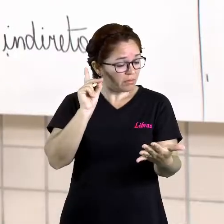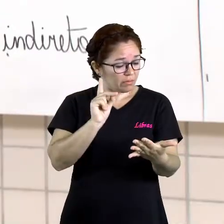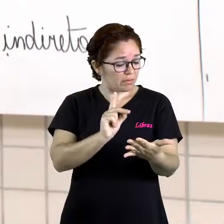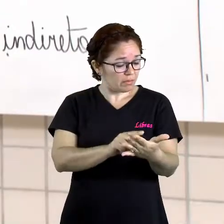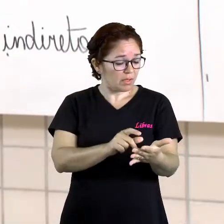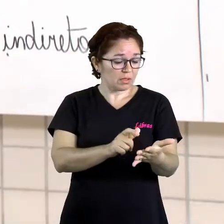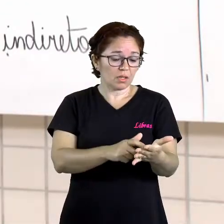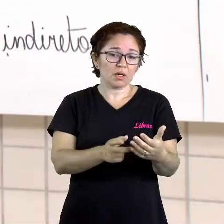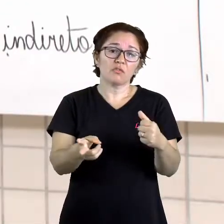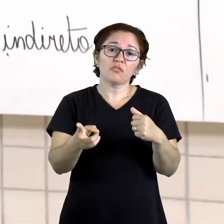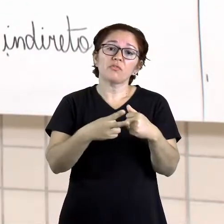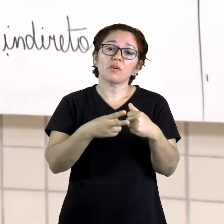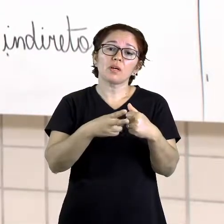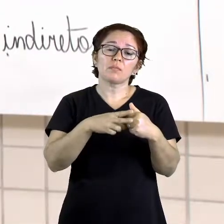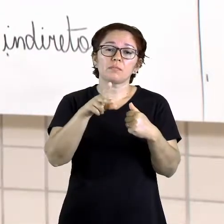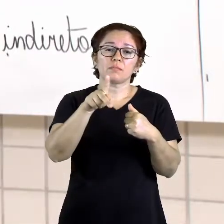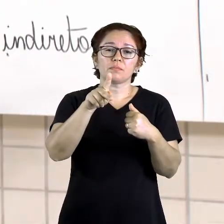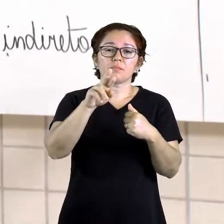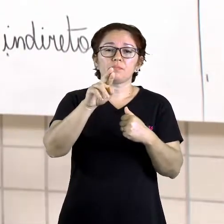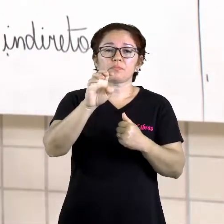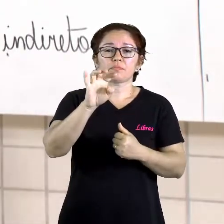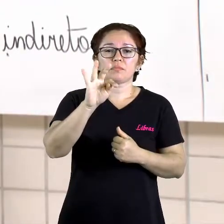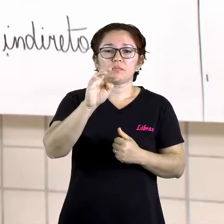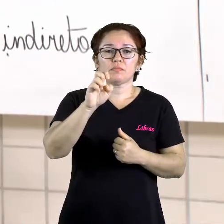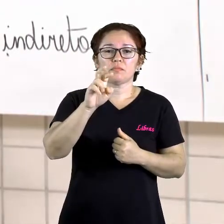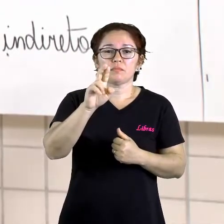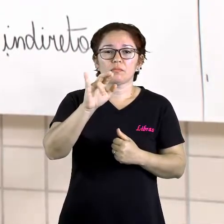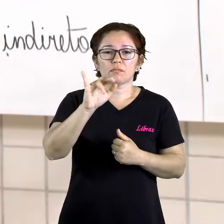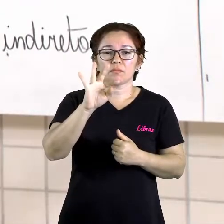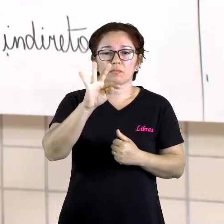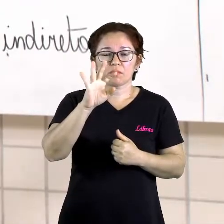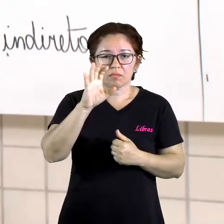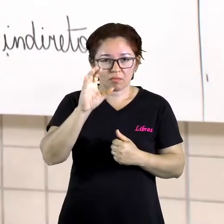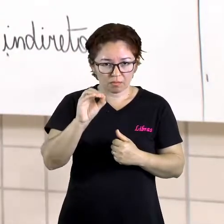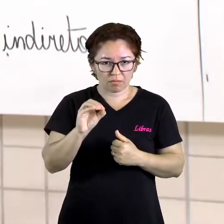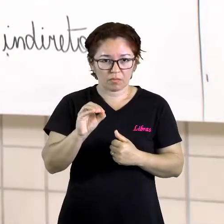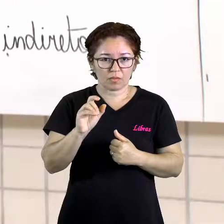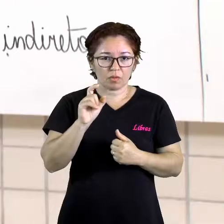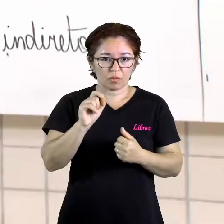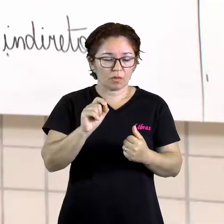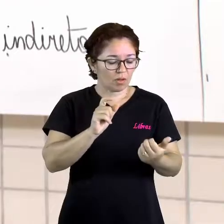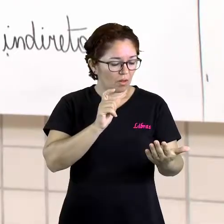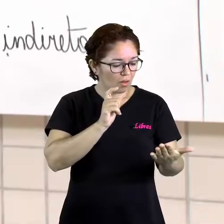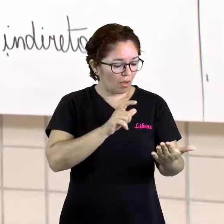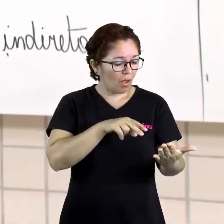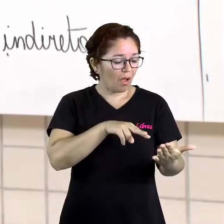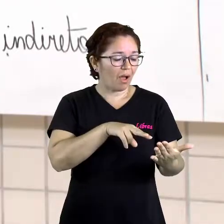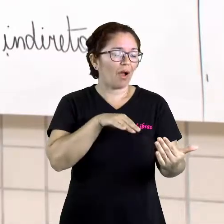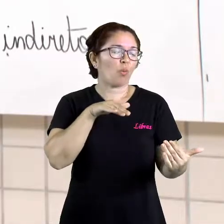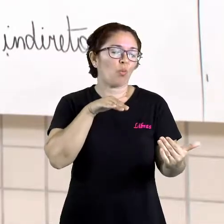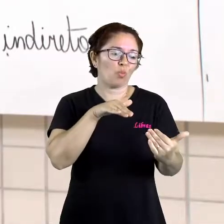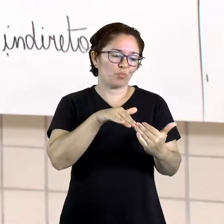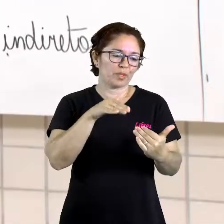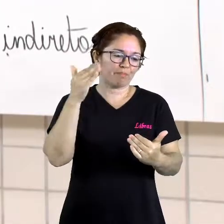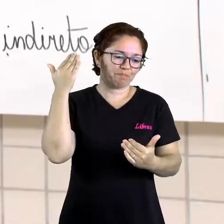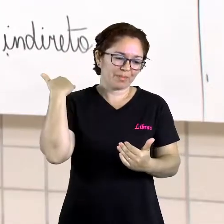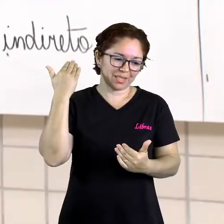pretérito. Nesse texto, nós temos a presença dos verbos no pretérito imperfeito e no pretérito perfeito.